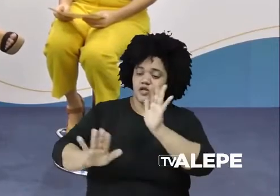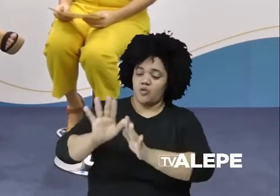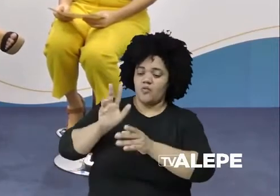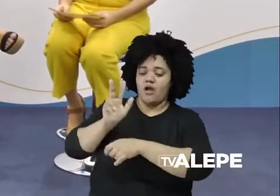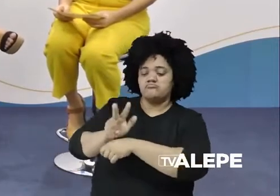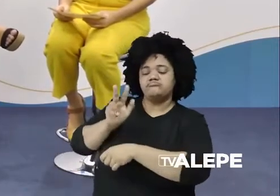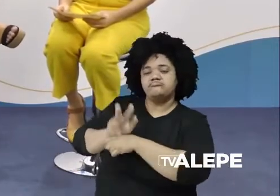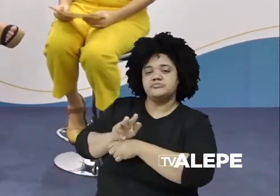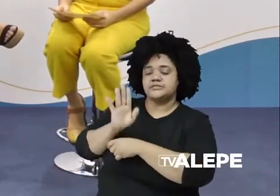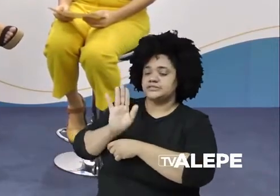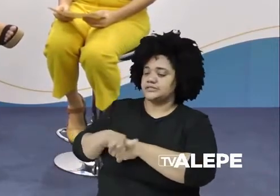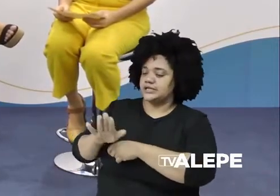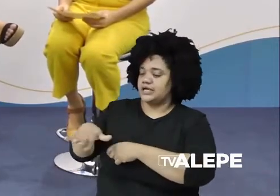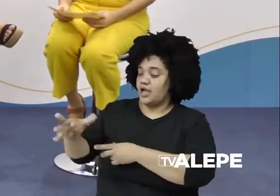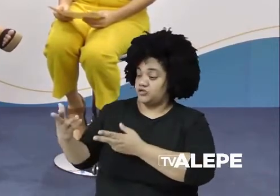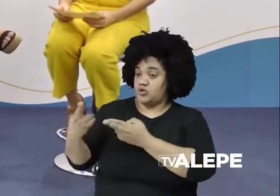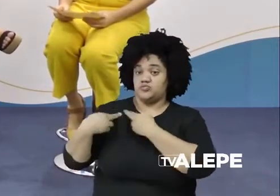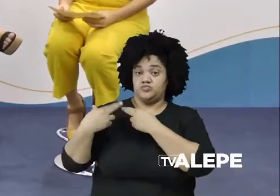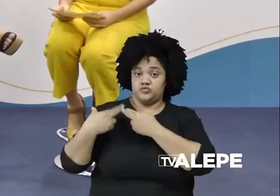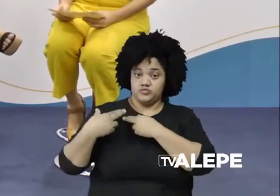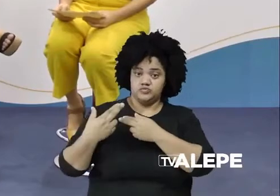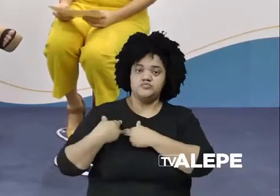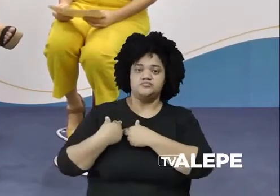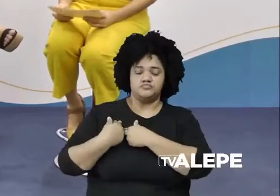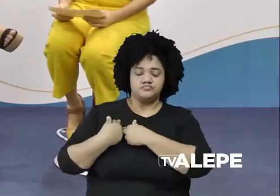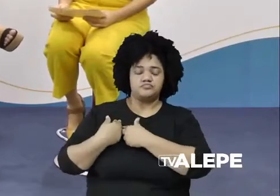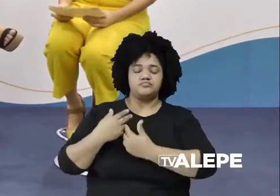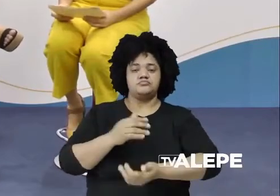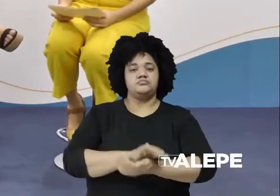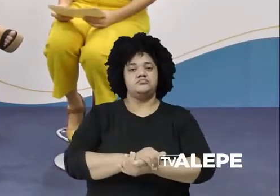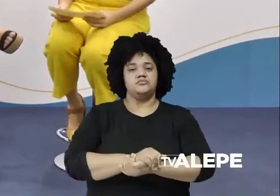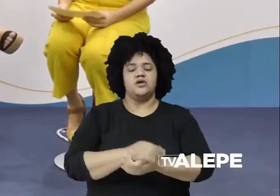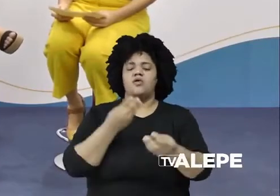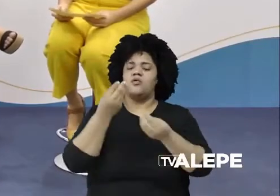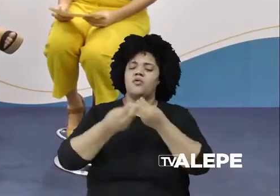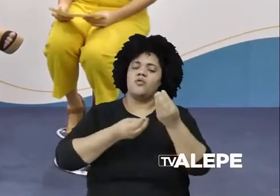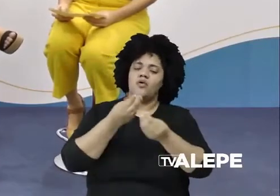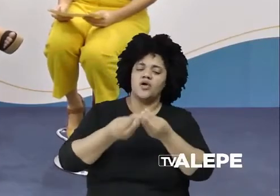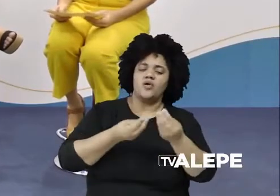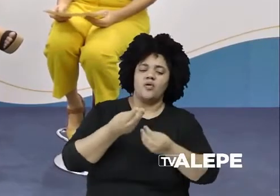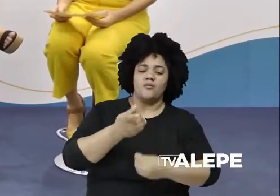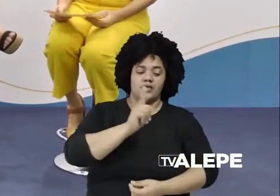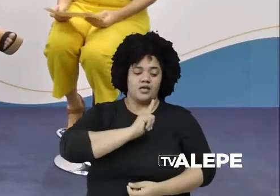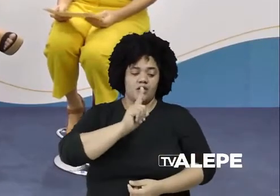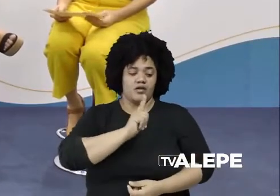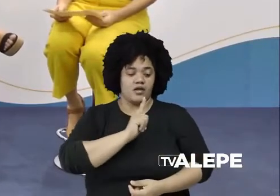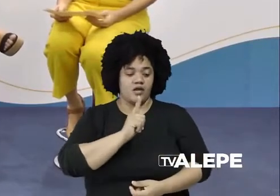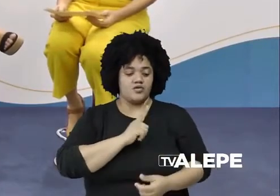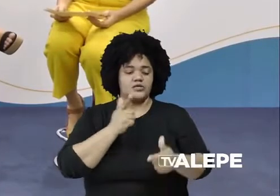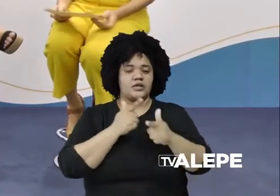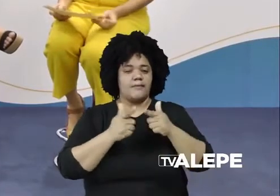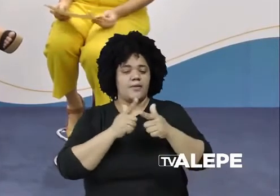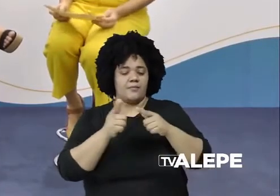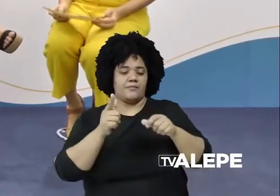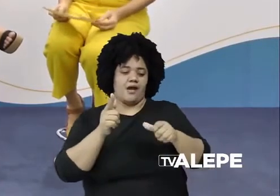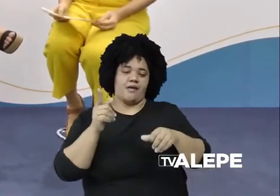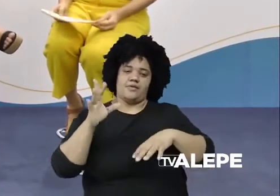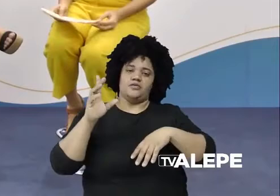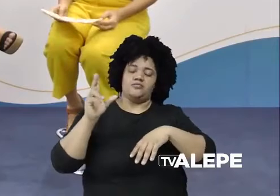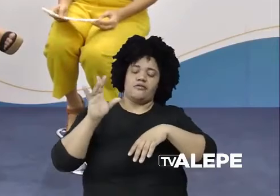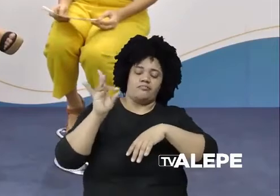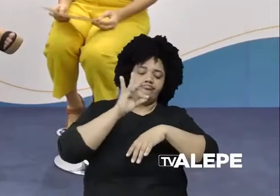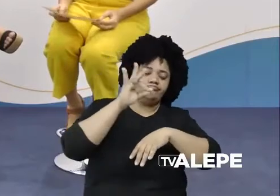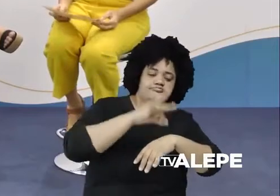de criança, os responsáveis que estão com elas na questão do processo de quem tem problema do Zika vírus e outras